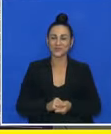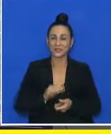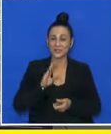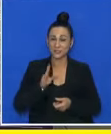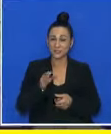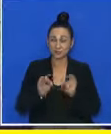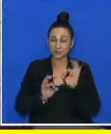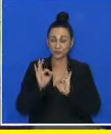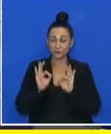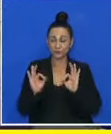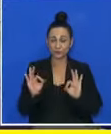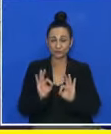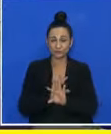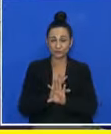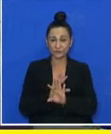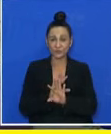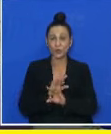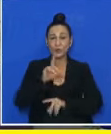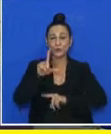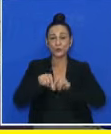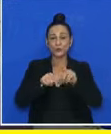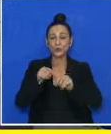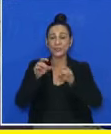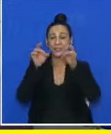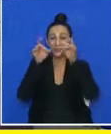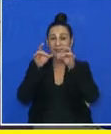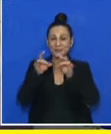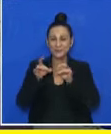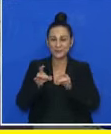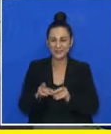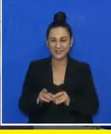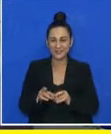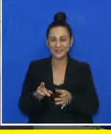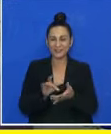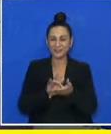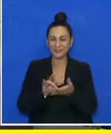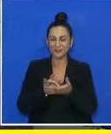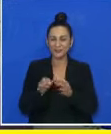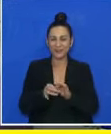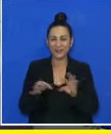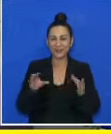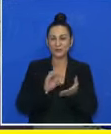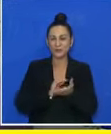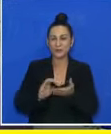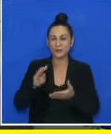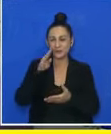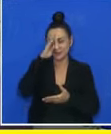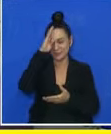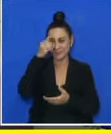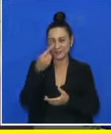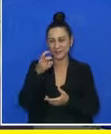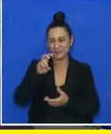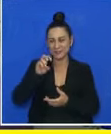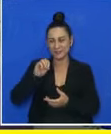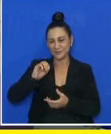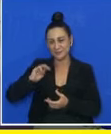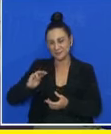Já com todos os procedimentos concluídos, o sorteio especial da Loto Fácil da Independência, com o prêmio estimado em